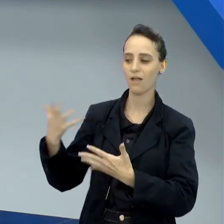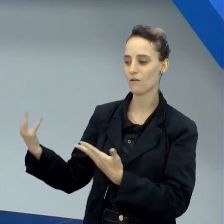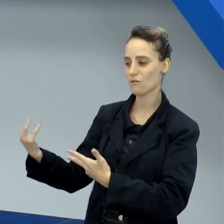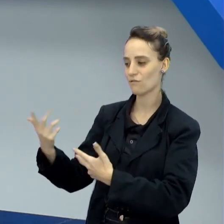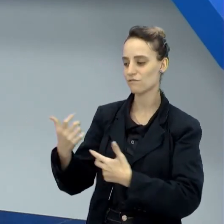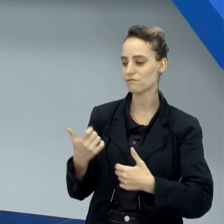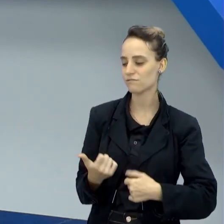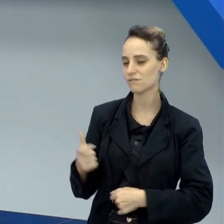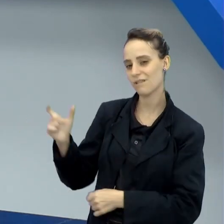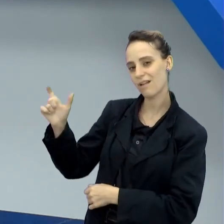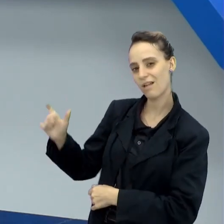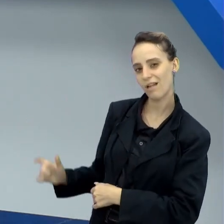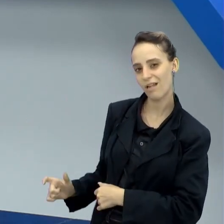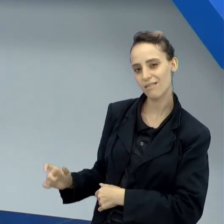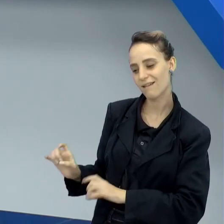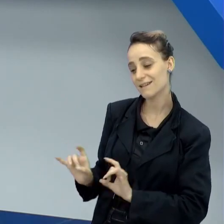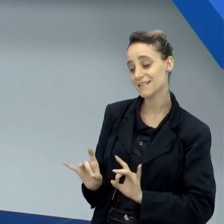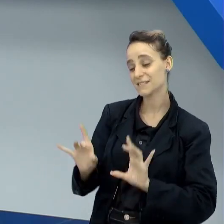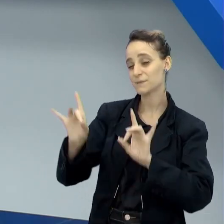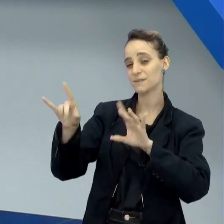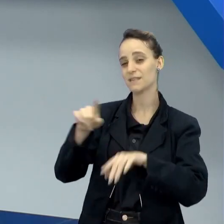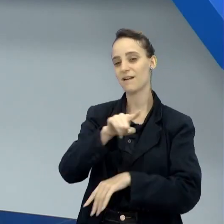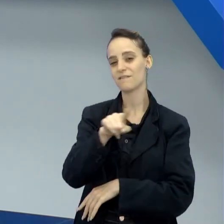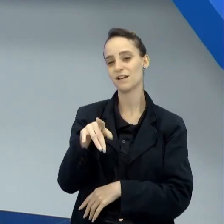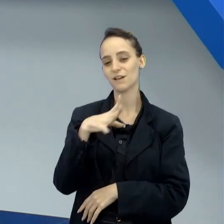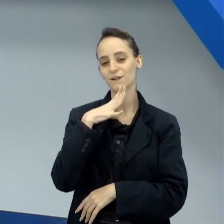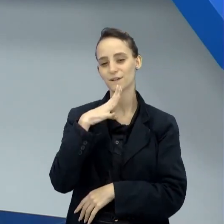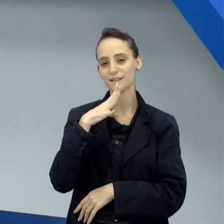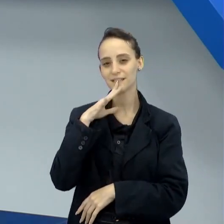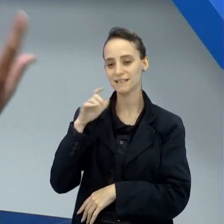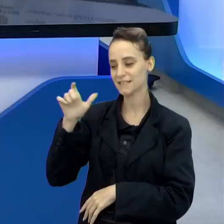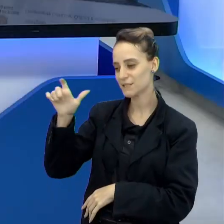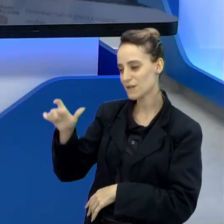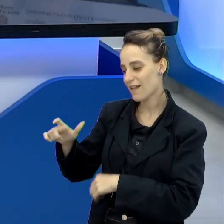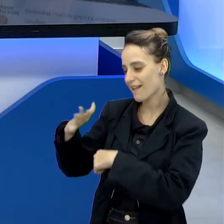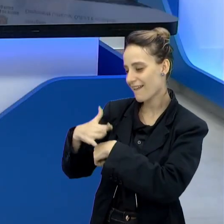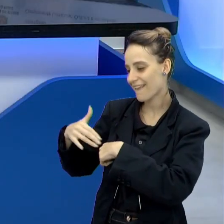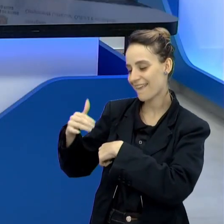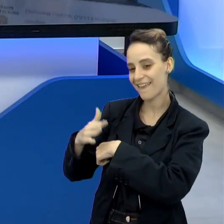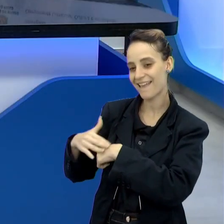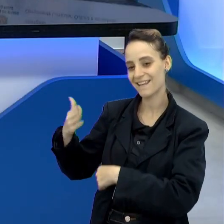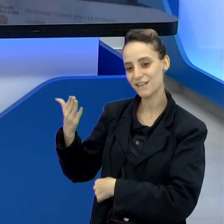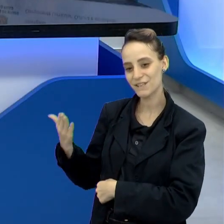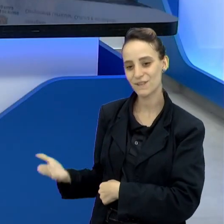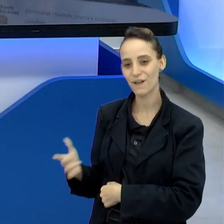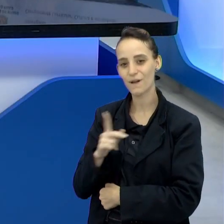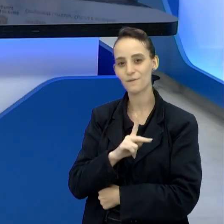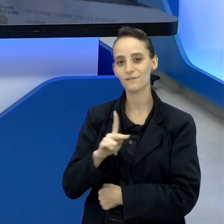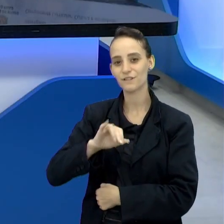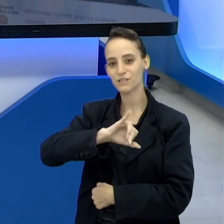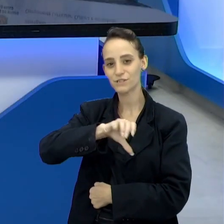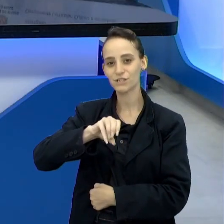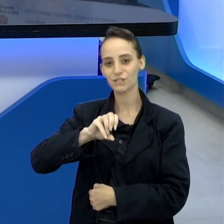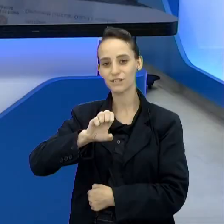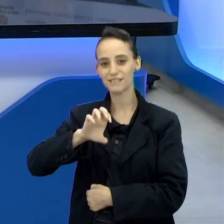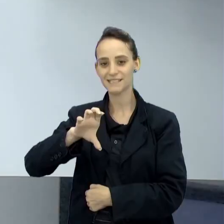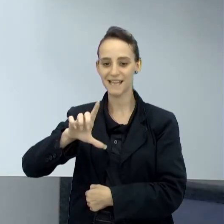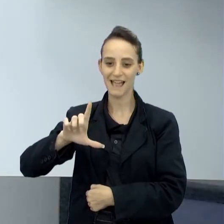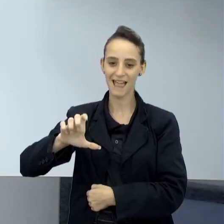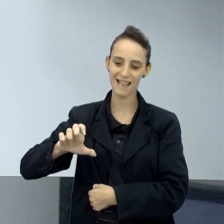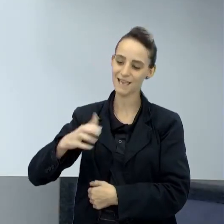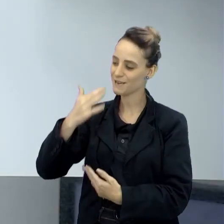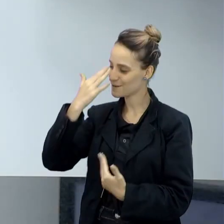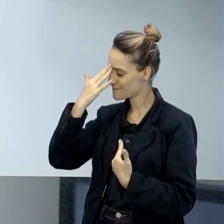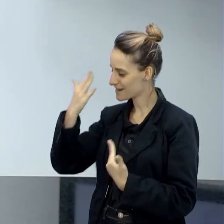especial. É um conhecido de vocês, o professor, o querido Jocélio. Jocélio, muito obrigada por estar aqui. Eu